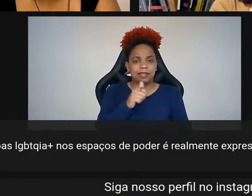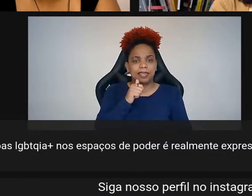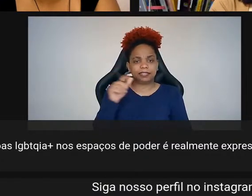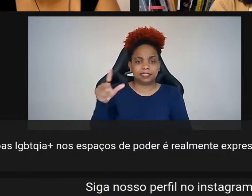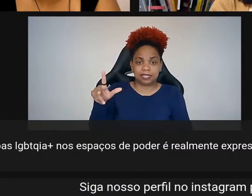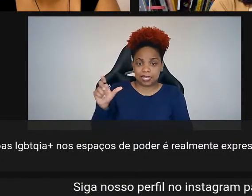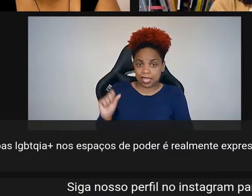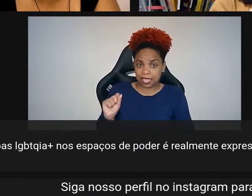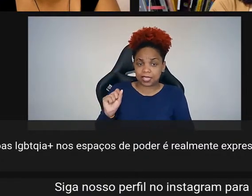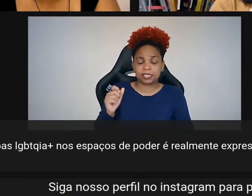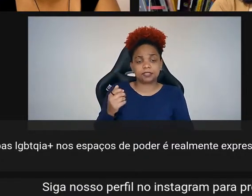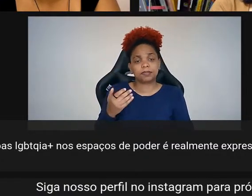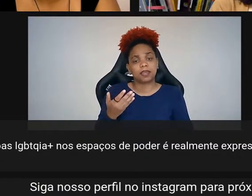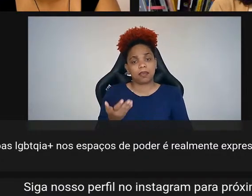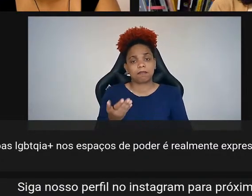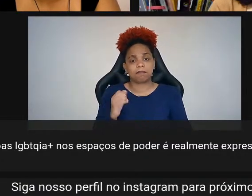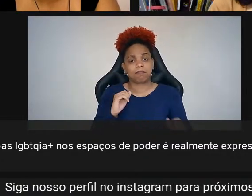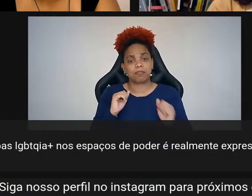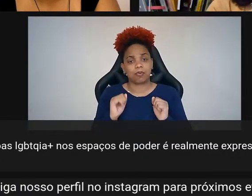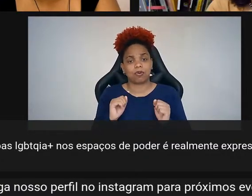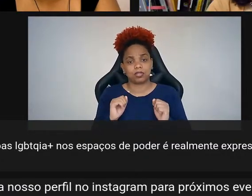lésbicas,